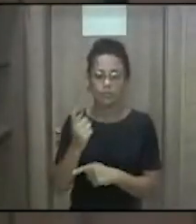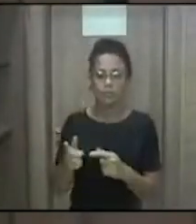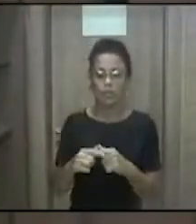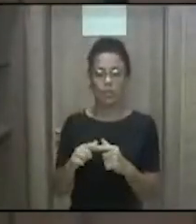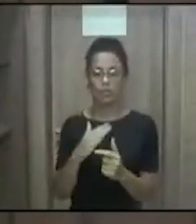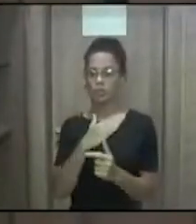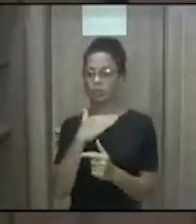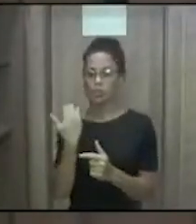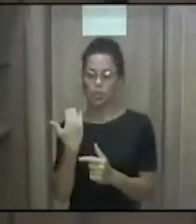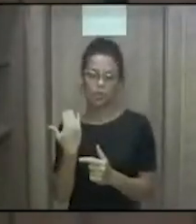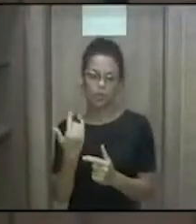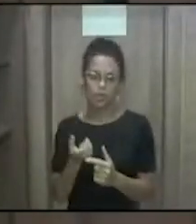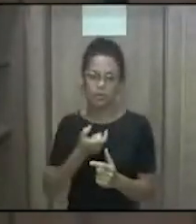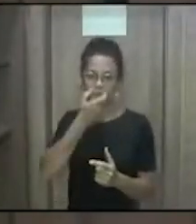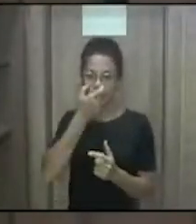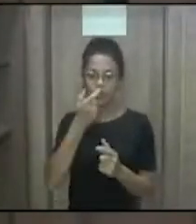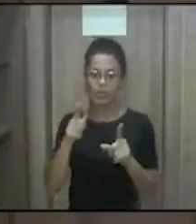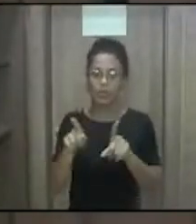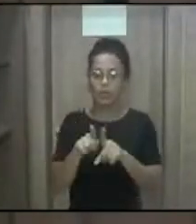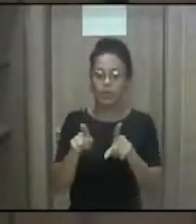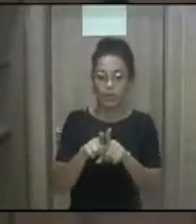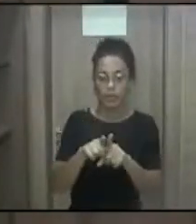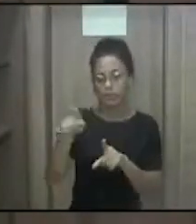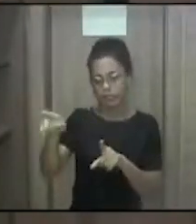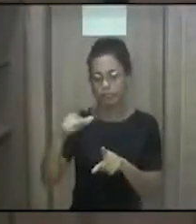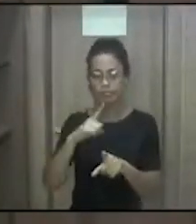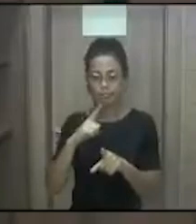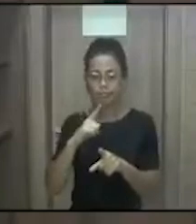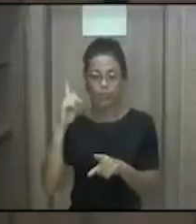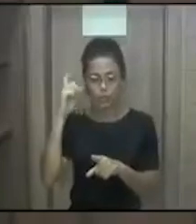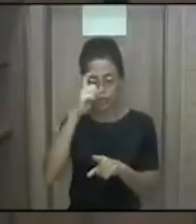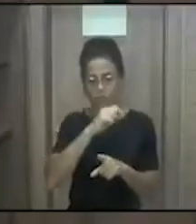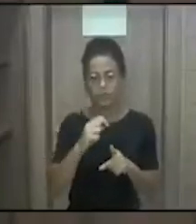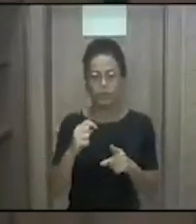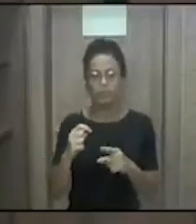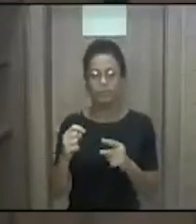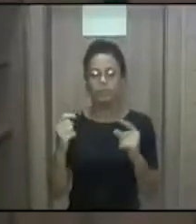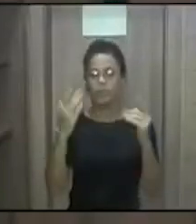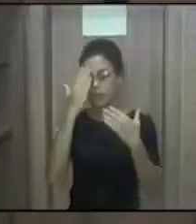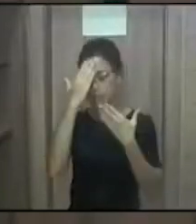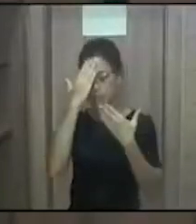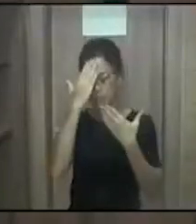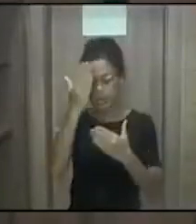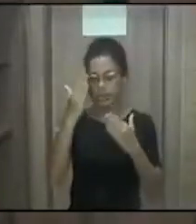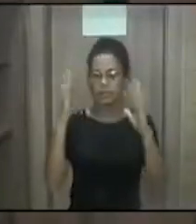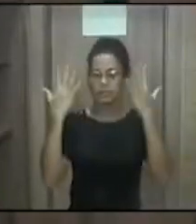morrem sem dentes. Né? Muito bom. Obrigada.